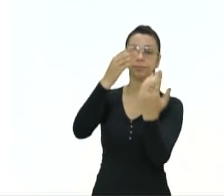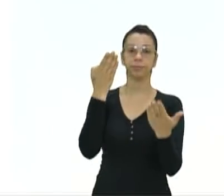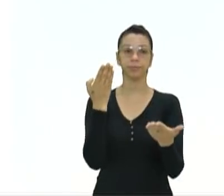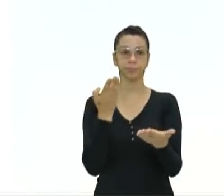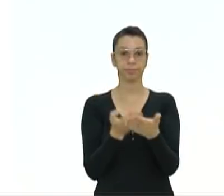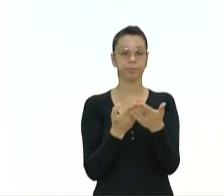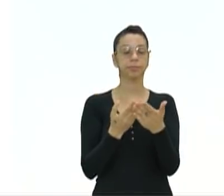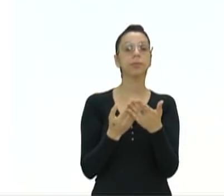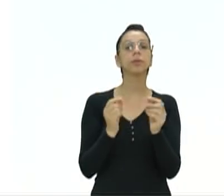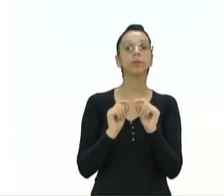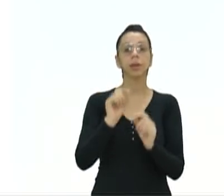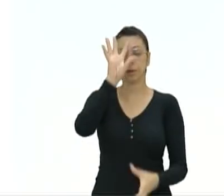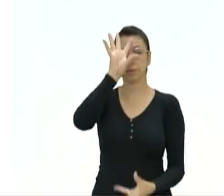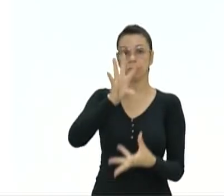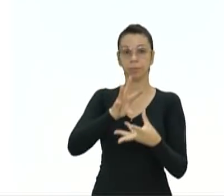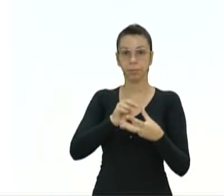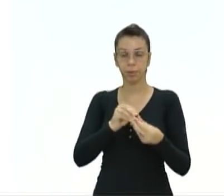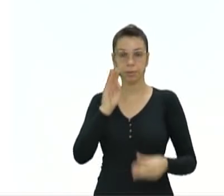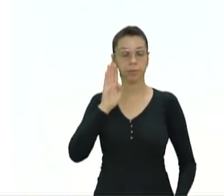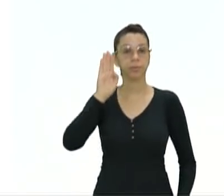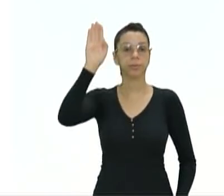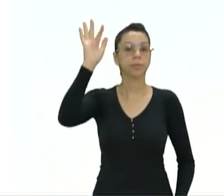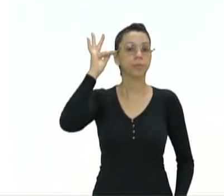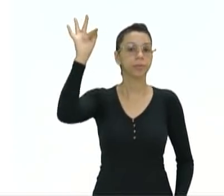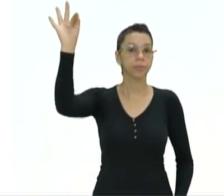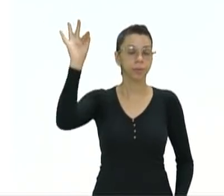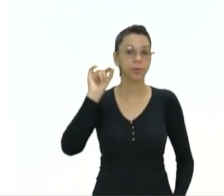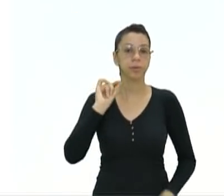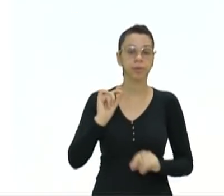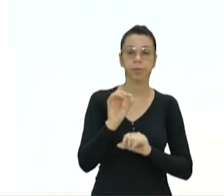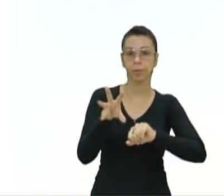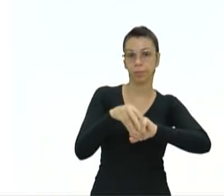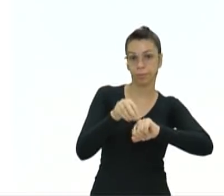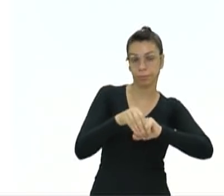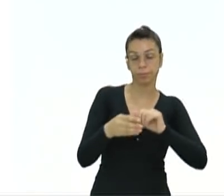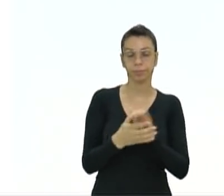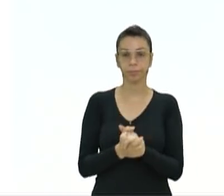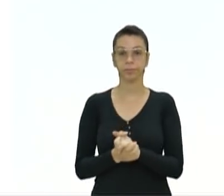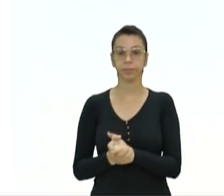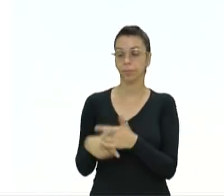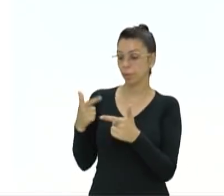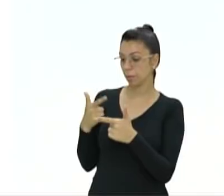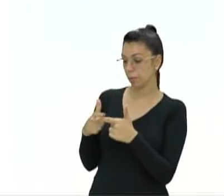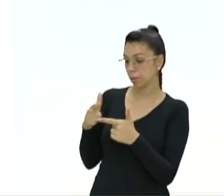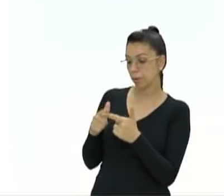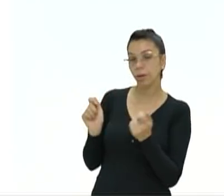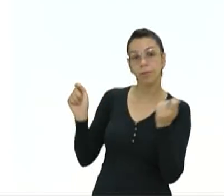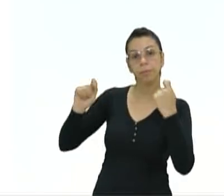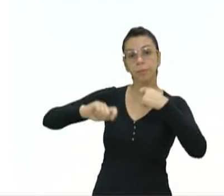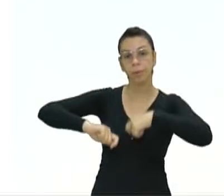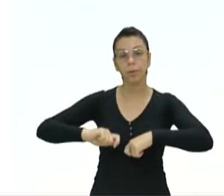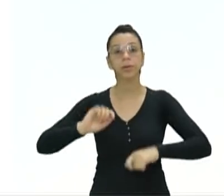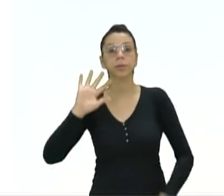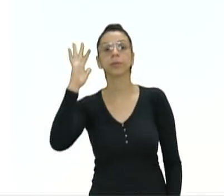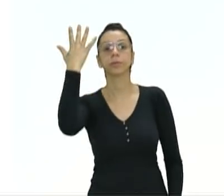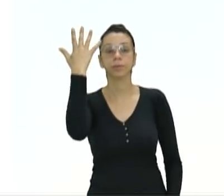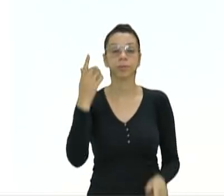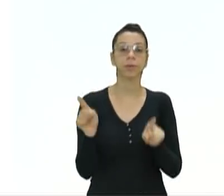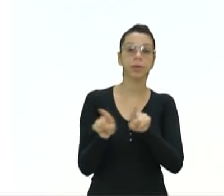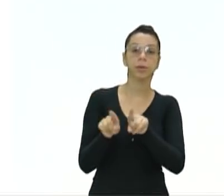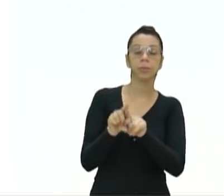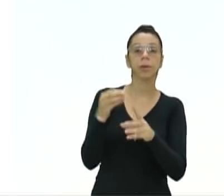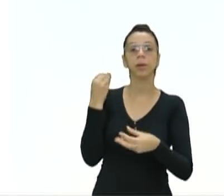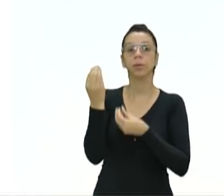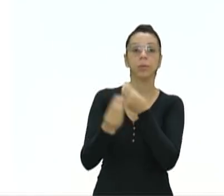então, compreender as principais questões da teoria do conhecimento, problematizar o conhecer como possibilidade e demonstrar os modos